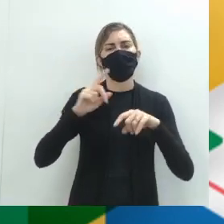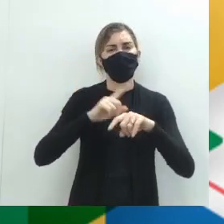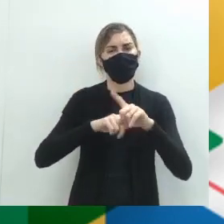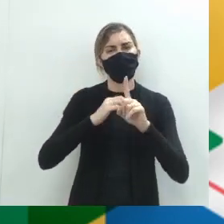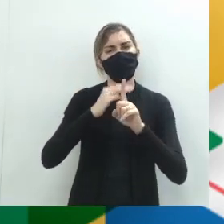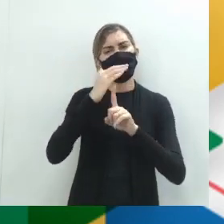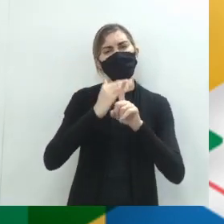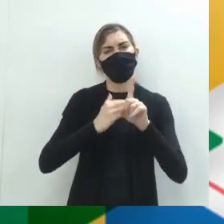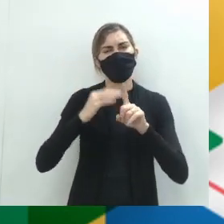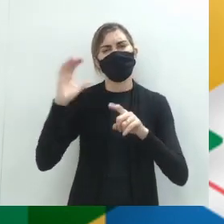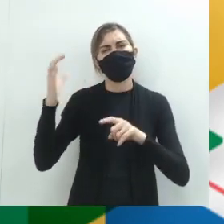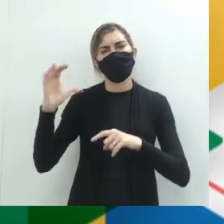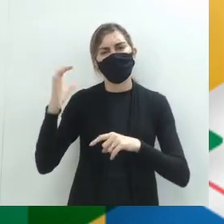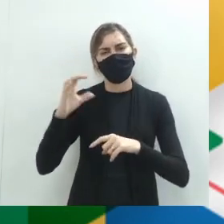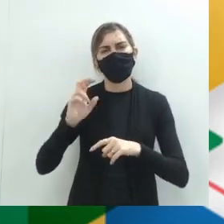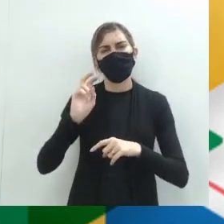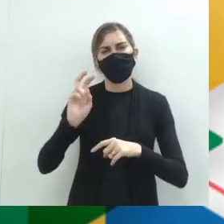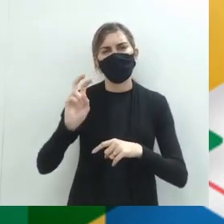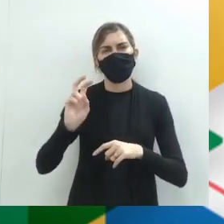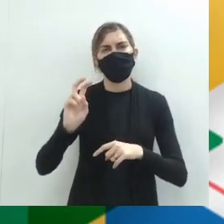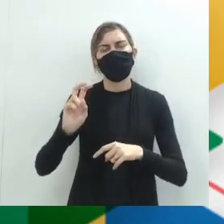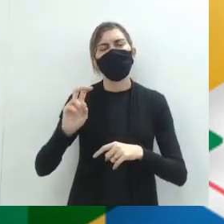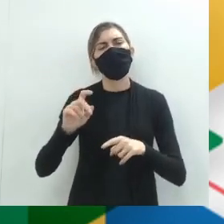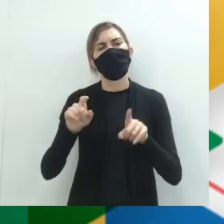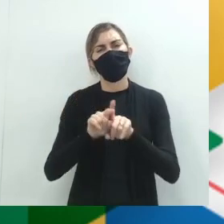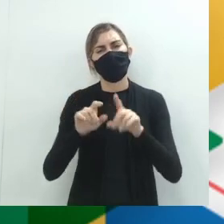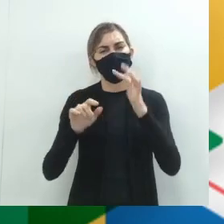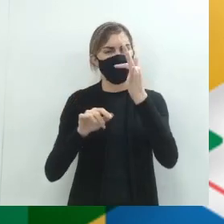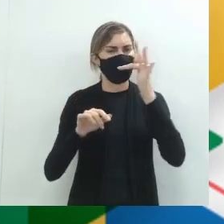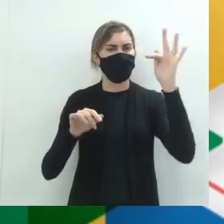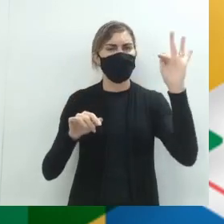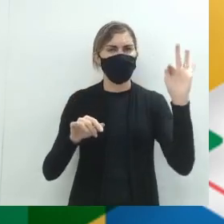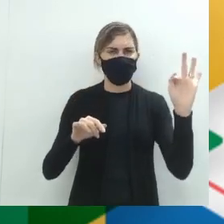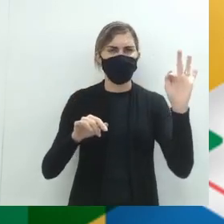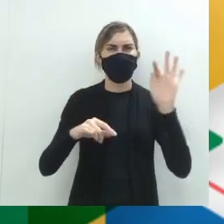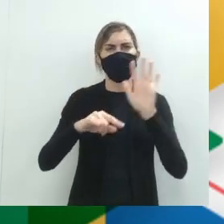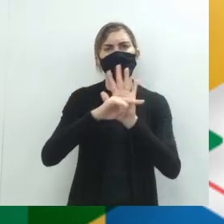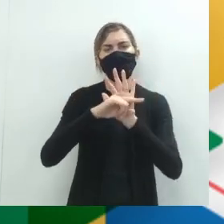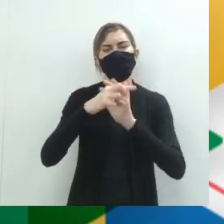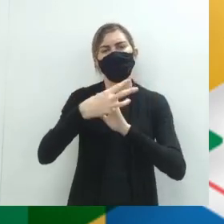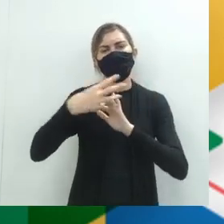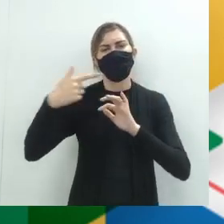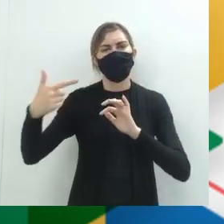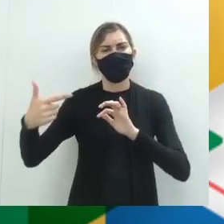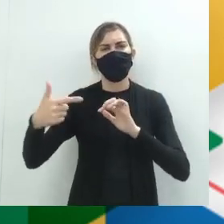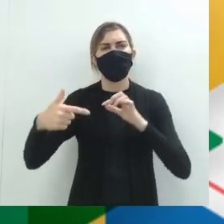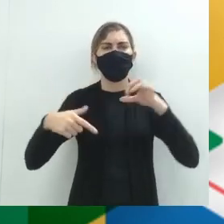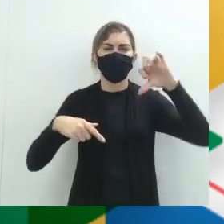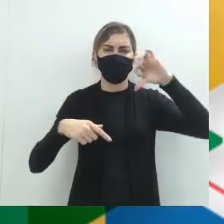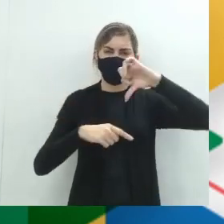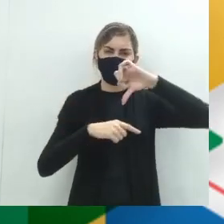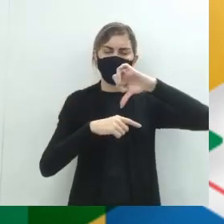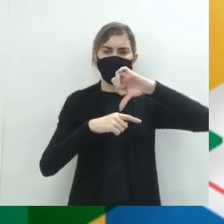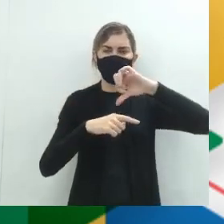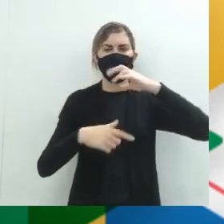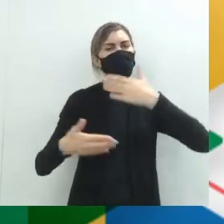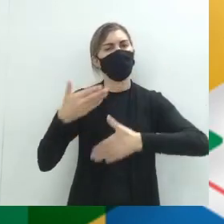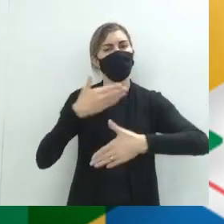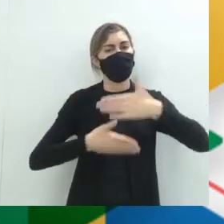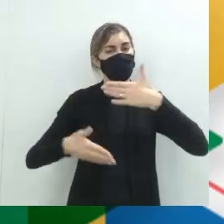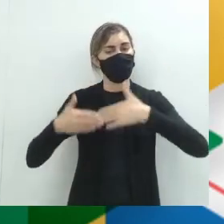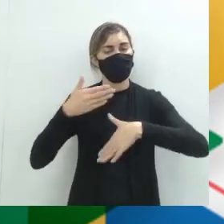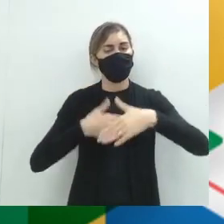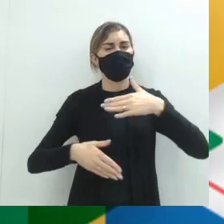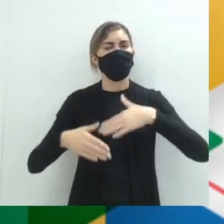temperatura em Celsius está para 5, assim como Fahrenheit, menos 32 sobre 9. Isso é uma relação, meu